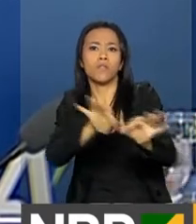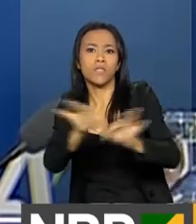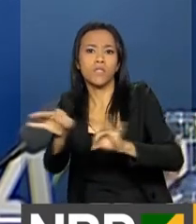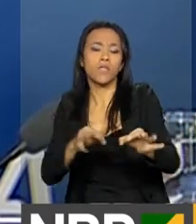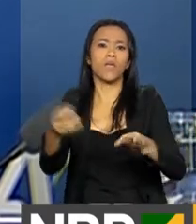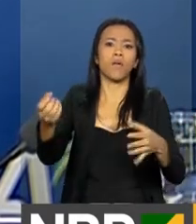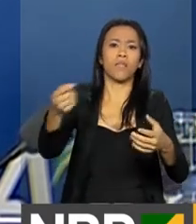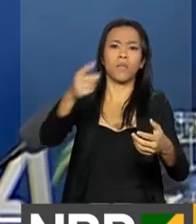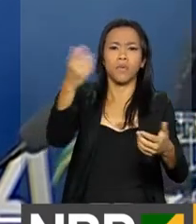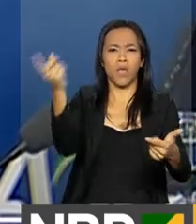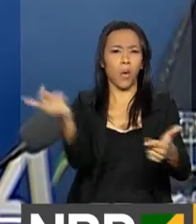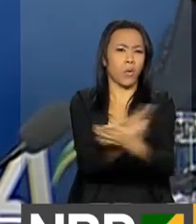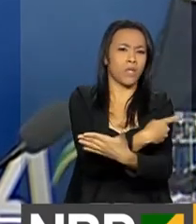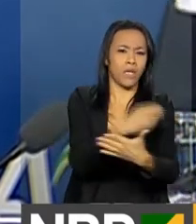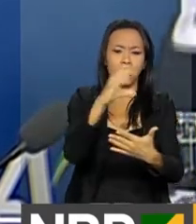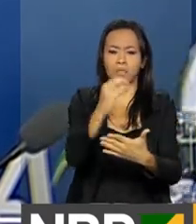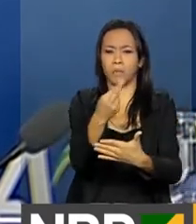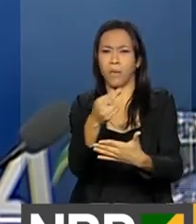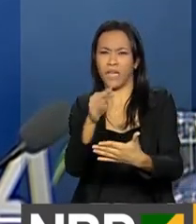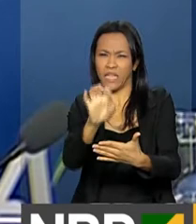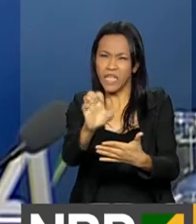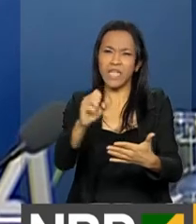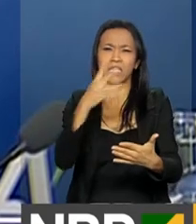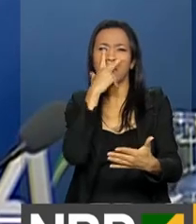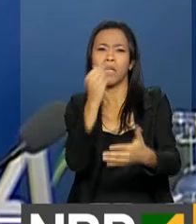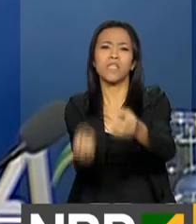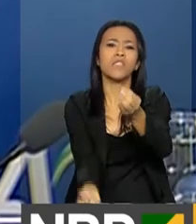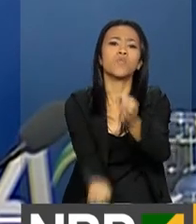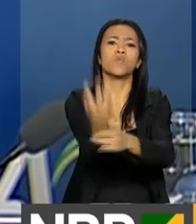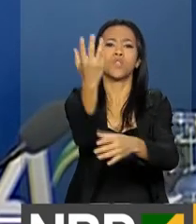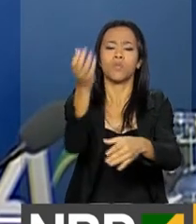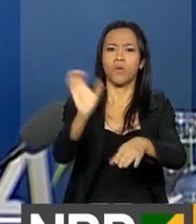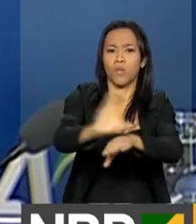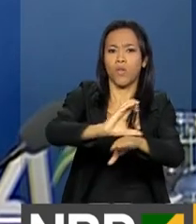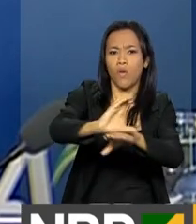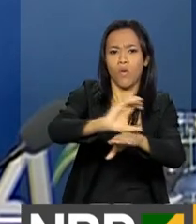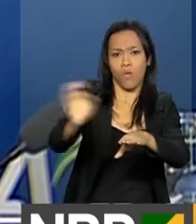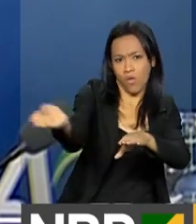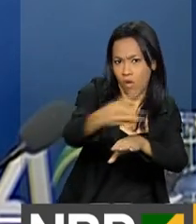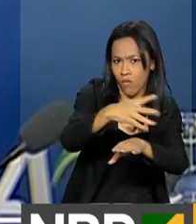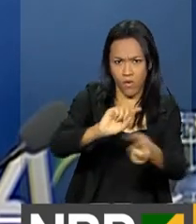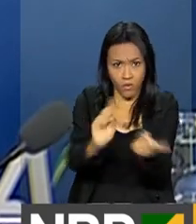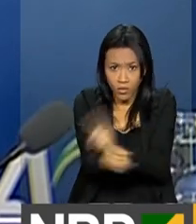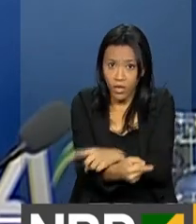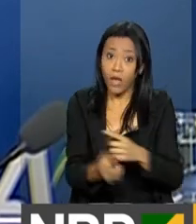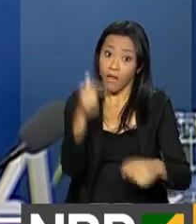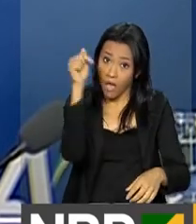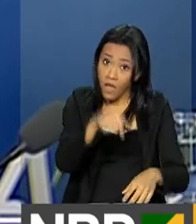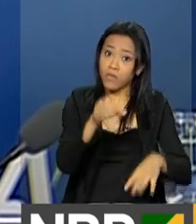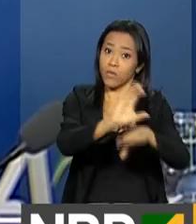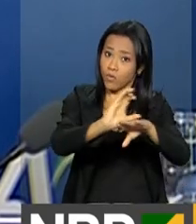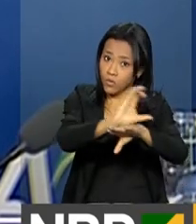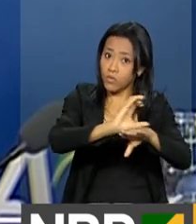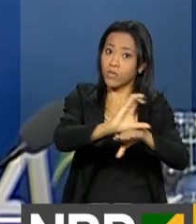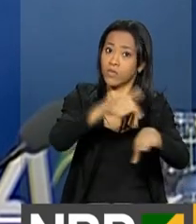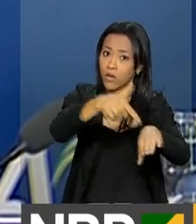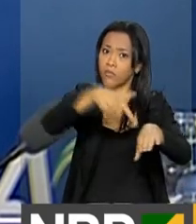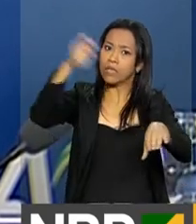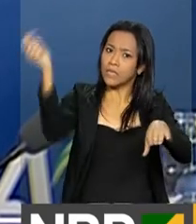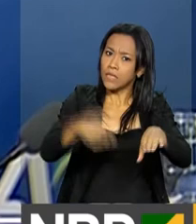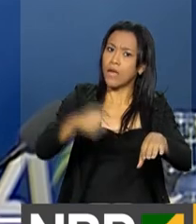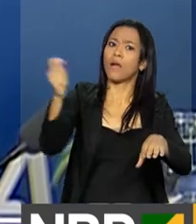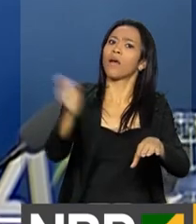uma crise, e aí vamos precisar de uma nova Constituinte, de uma nova Constituição. Ao contrário, esta Constituição nossa foi